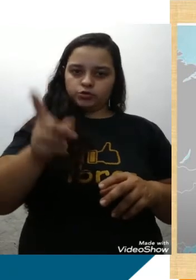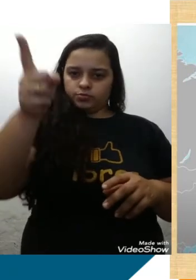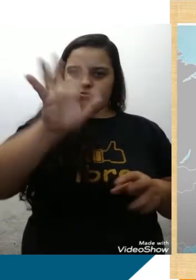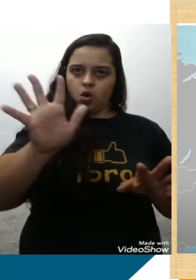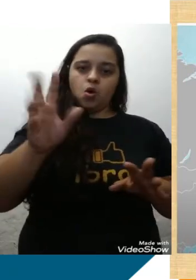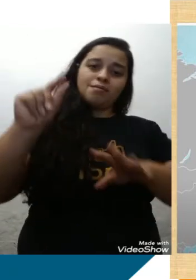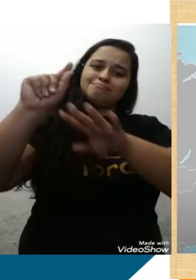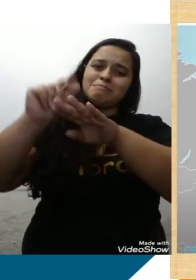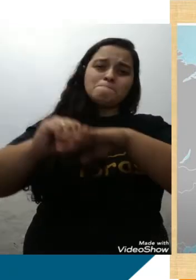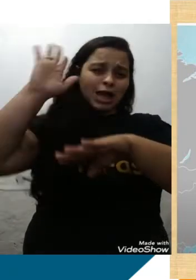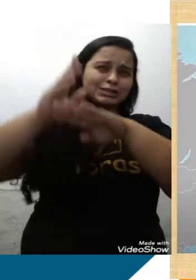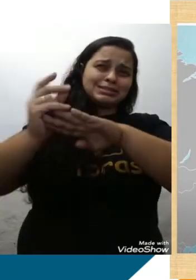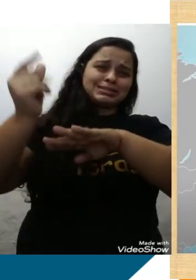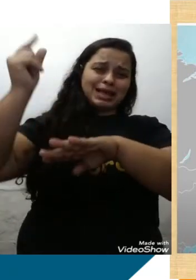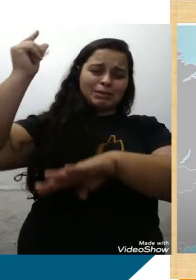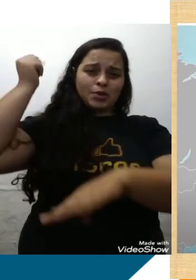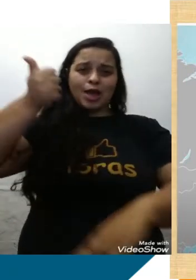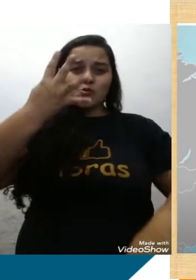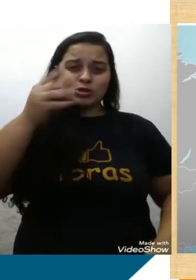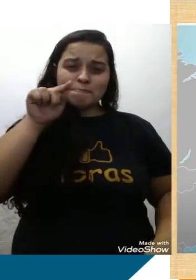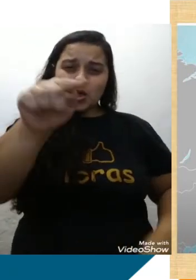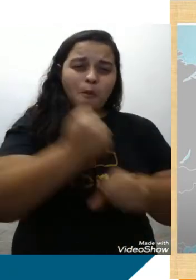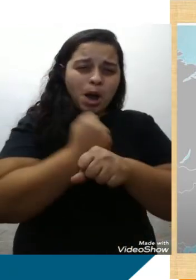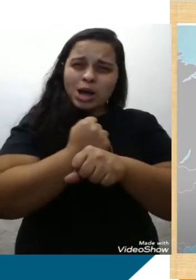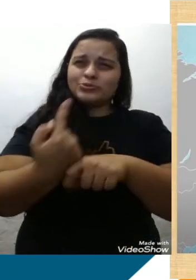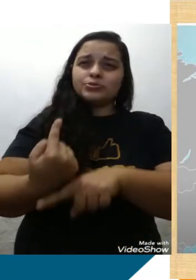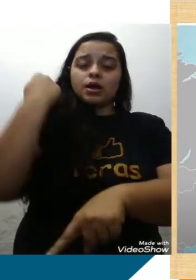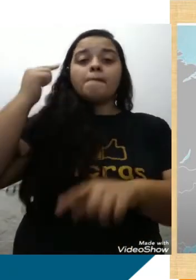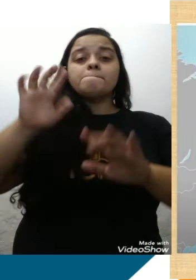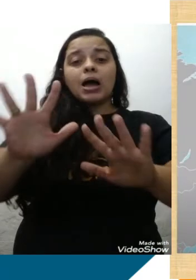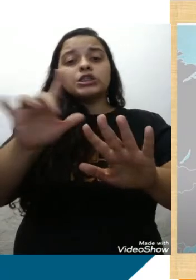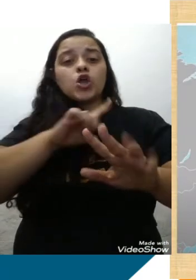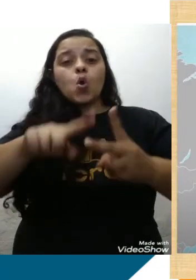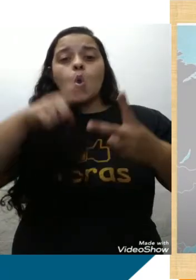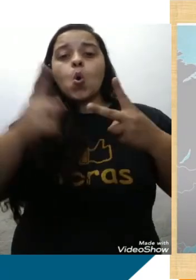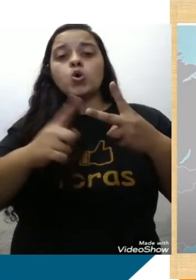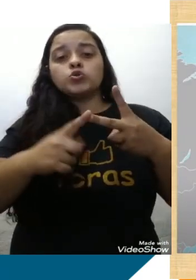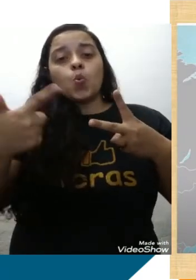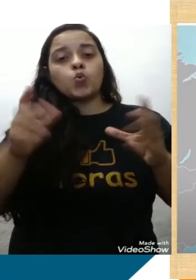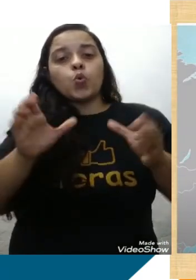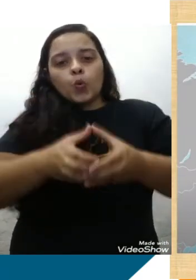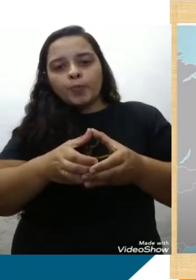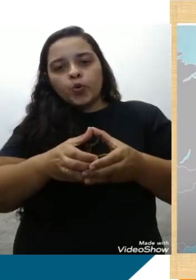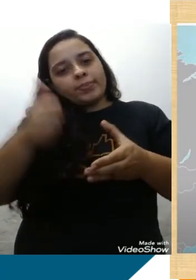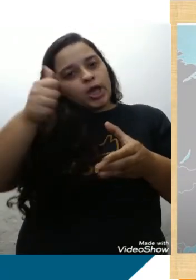modernos. Mas uma segunda migração há 12 mil anos seria sim esses os